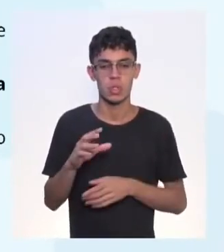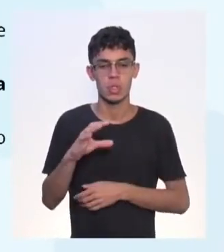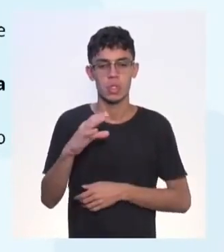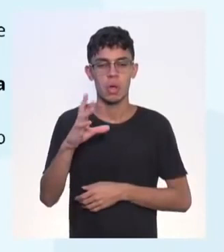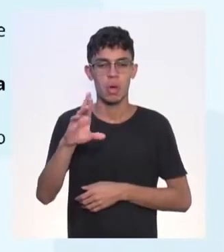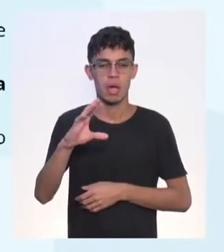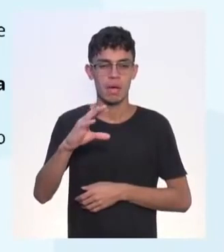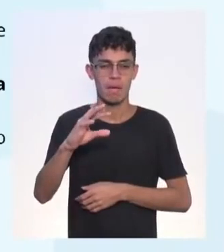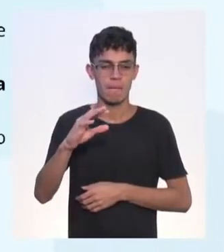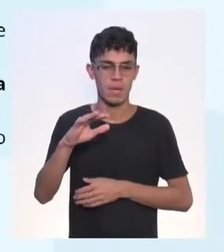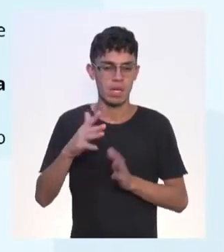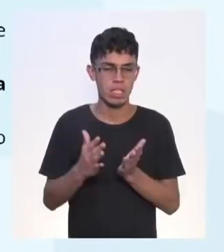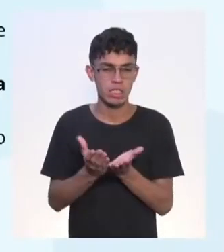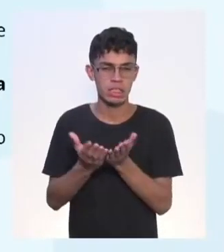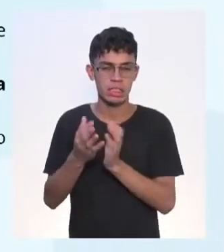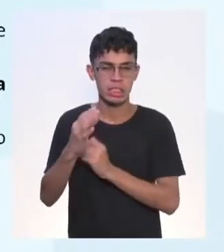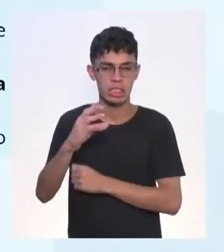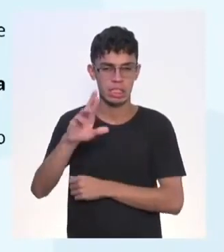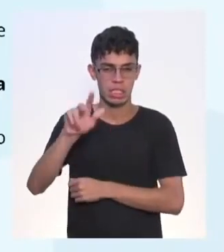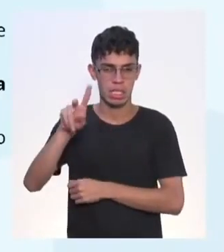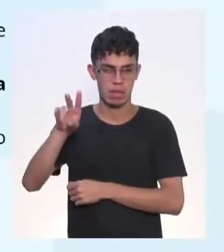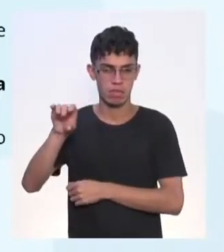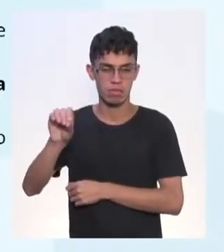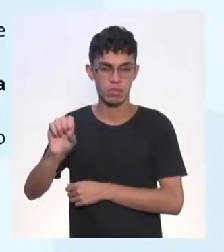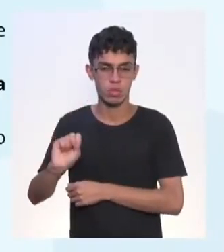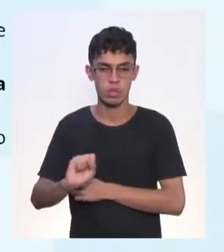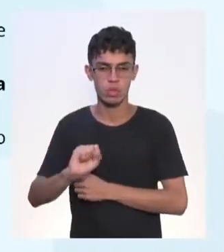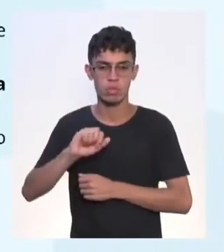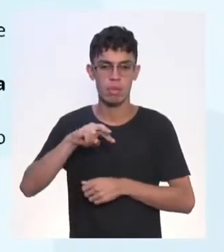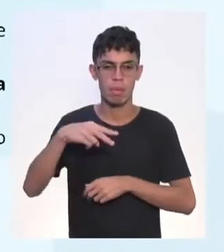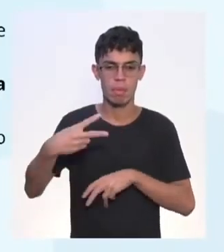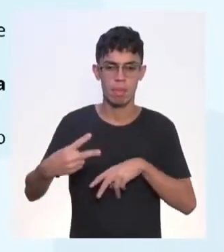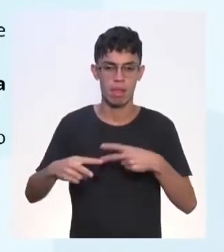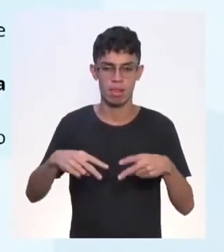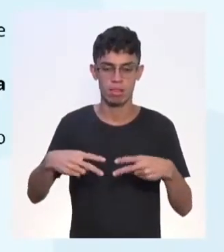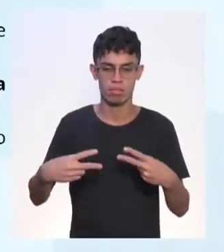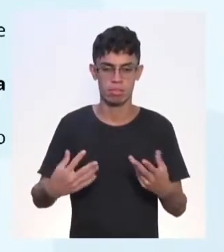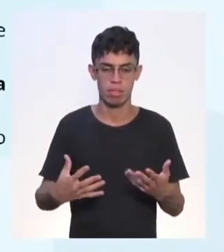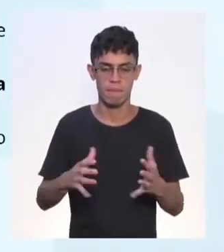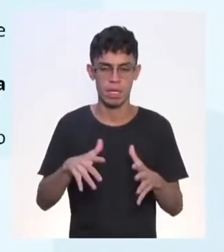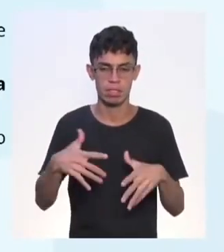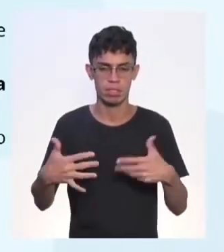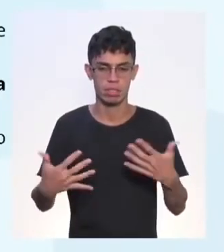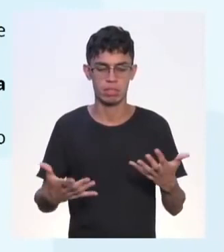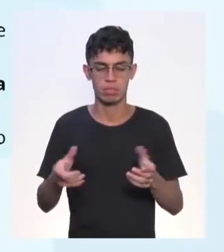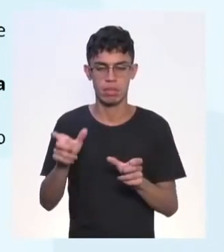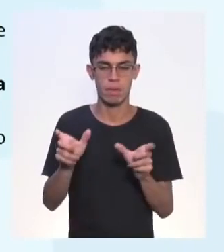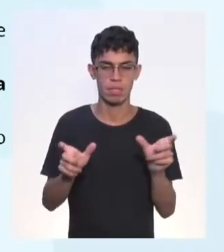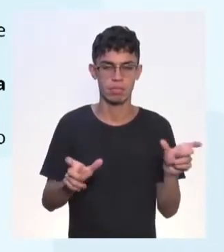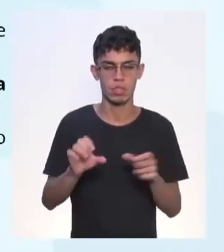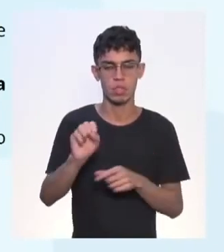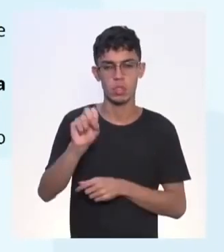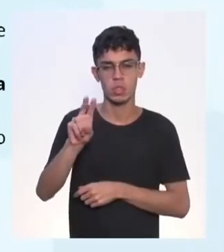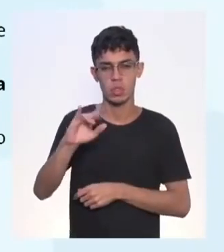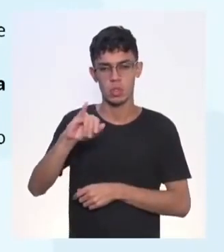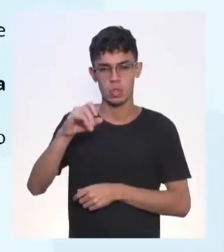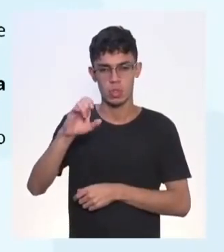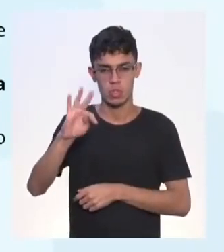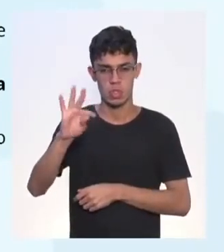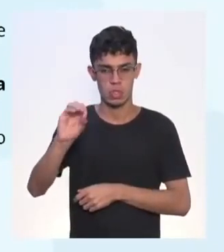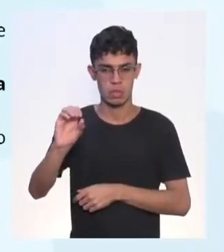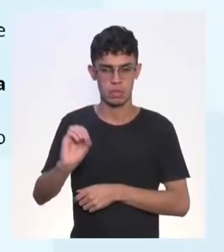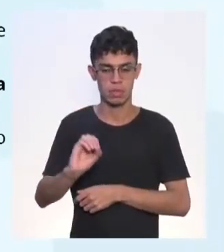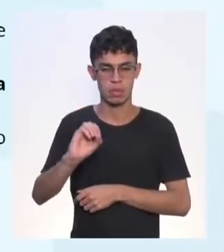como cálice em pé, derramando odores. E os pobres cravos é o nosso sujeito, rolavam é o verbo. Agora, se você perguntar para o